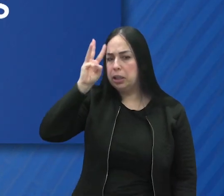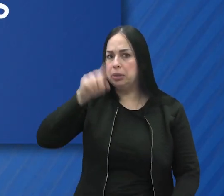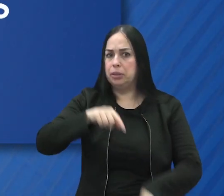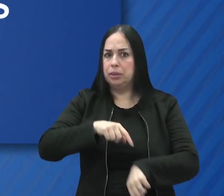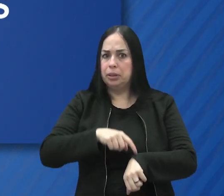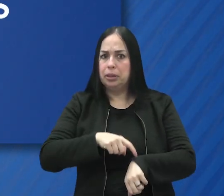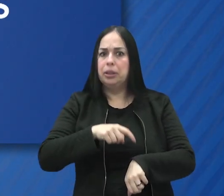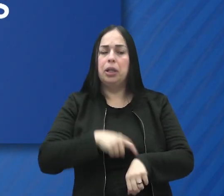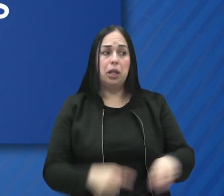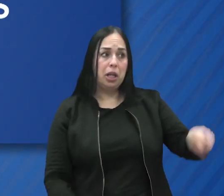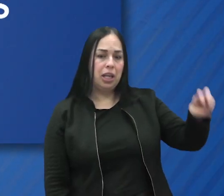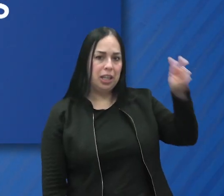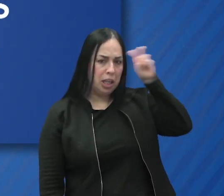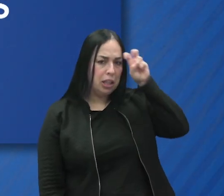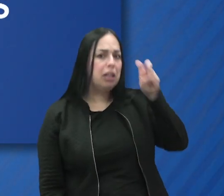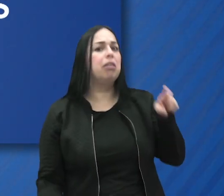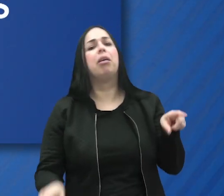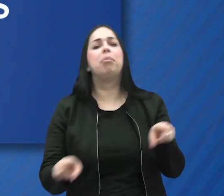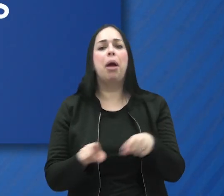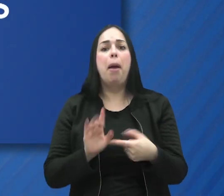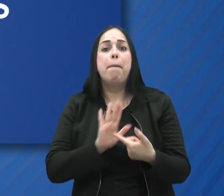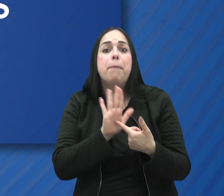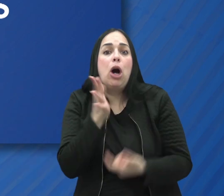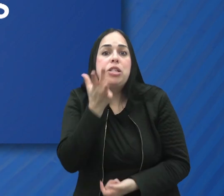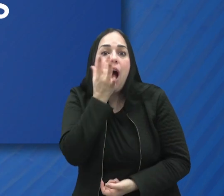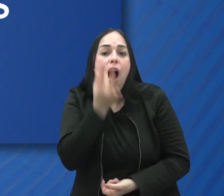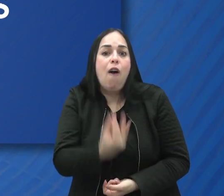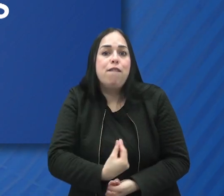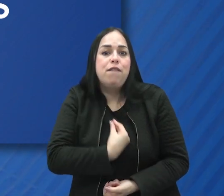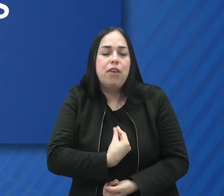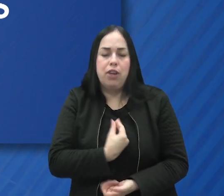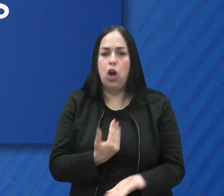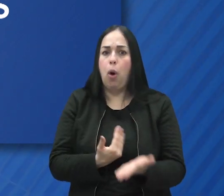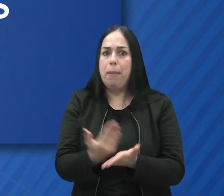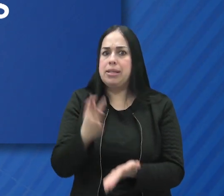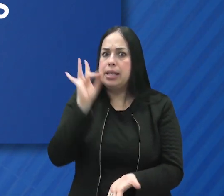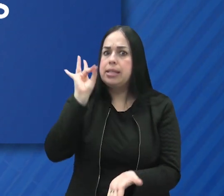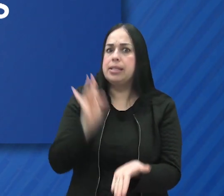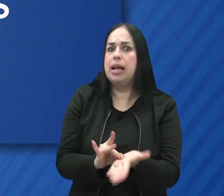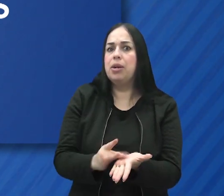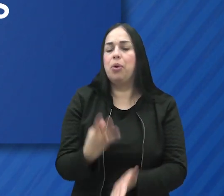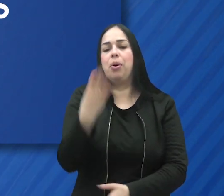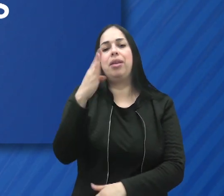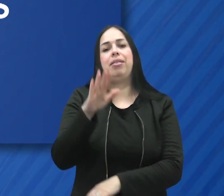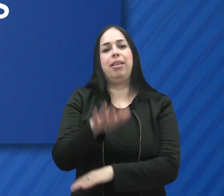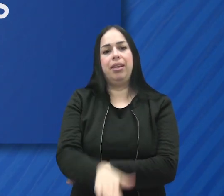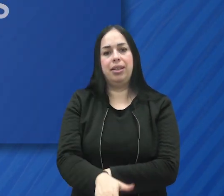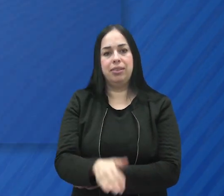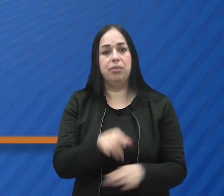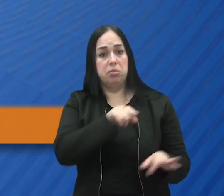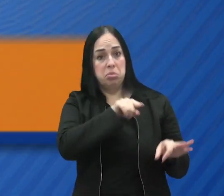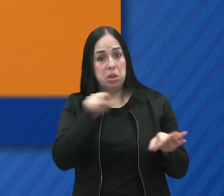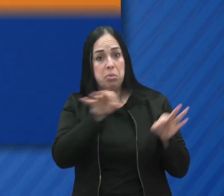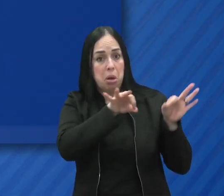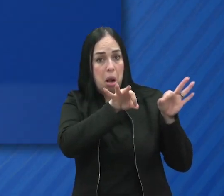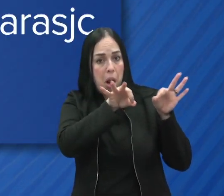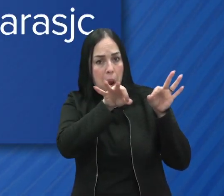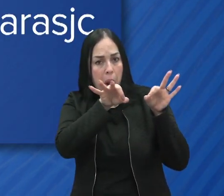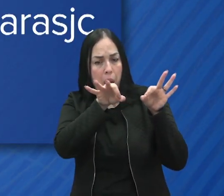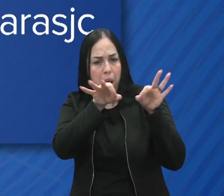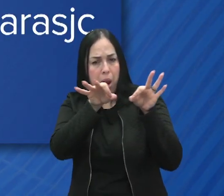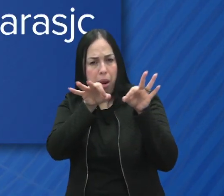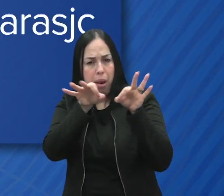realizadas todas as terças e quintas, com transmissão ao vivo a partir das 4 horas da tarde. Você